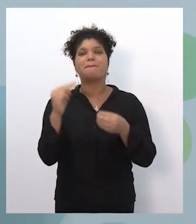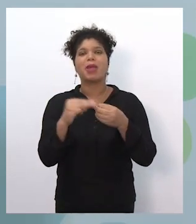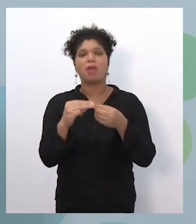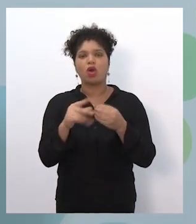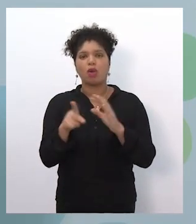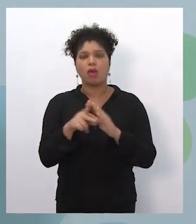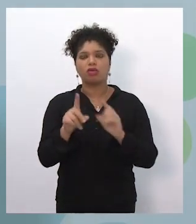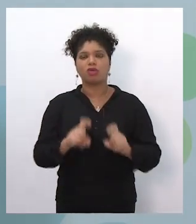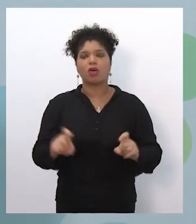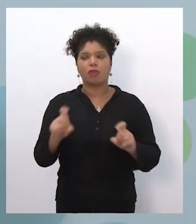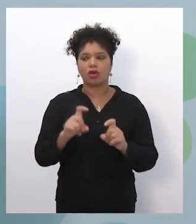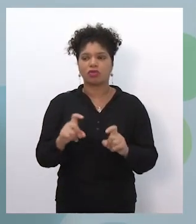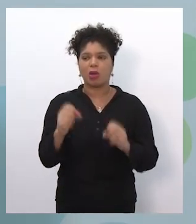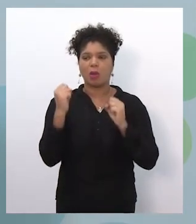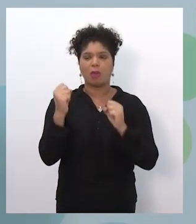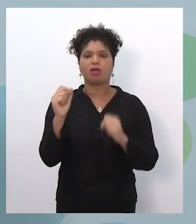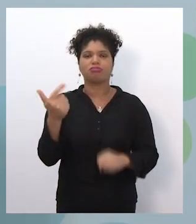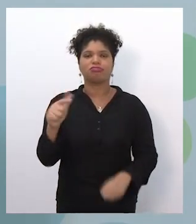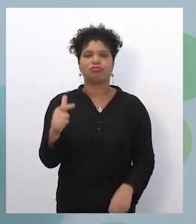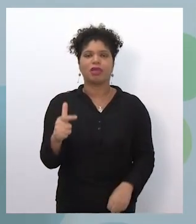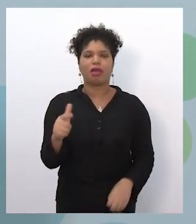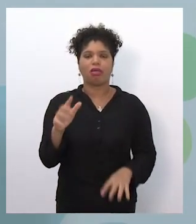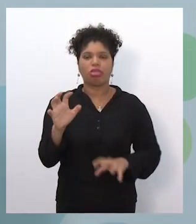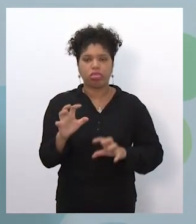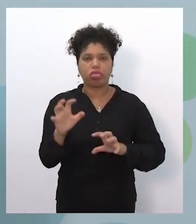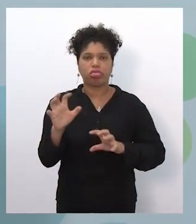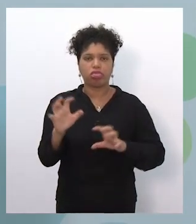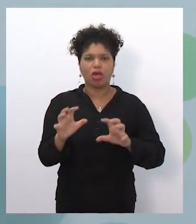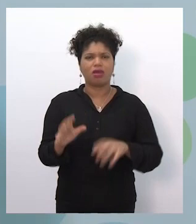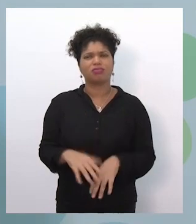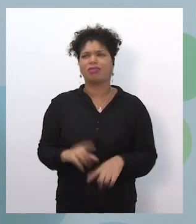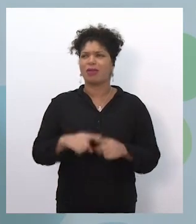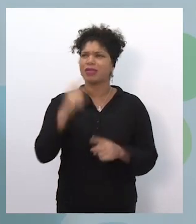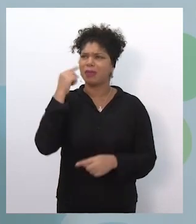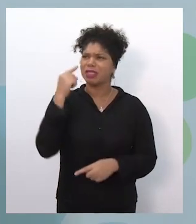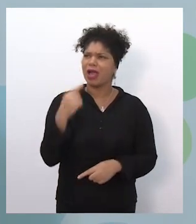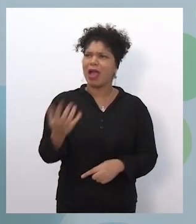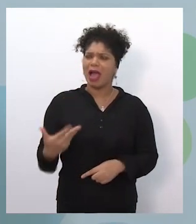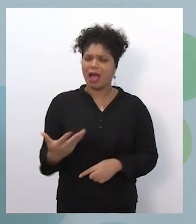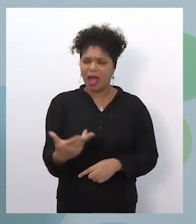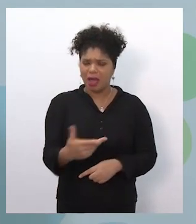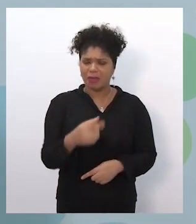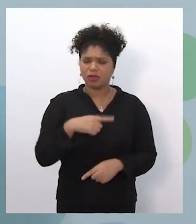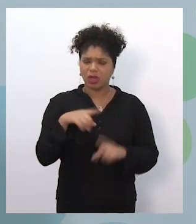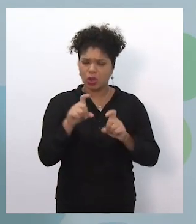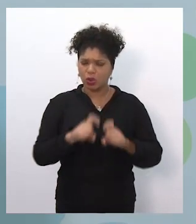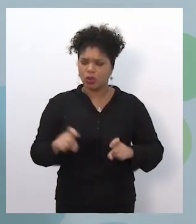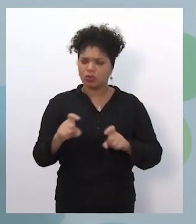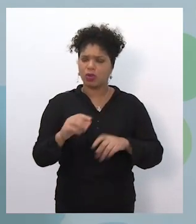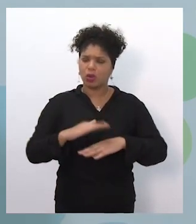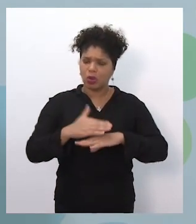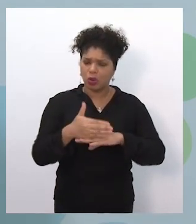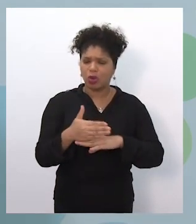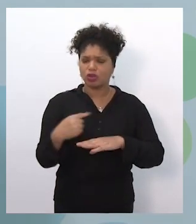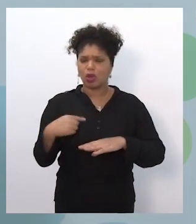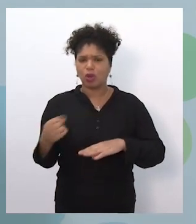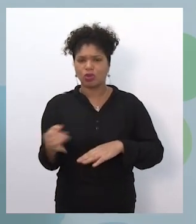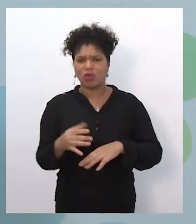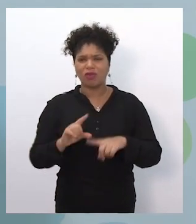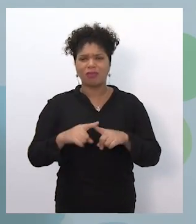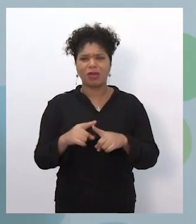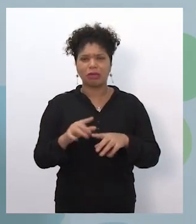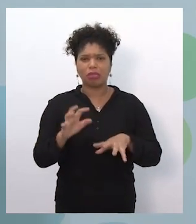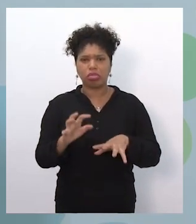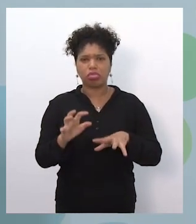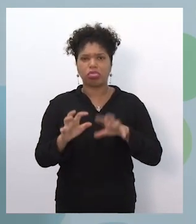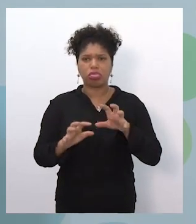frequência diferente e começa a dar esses travamentos. Aí você fala, nossa, mas eu estou com um processador bom, eu estou com uma máquina boa, nova, e mesmo assim está